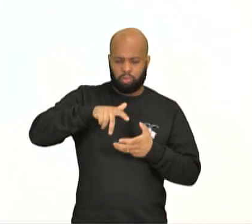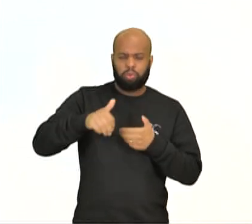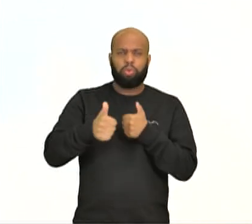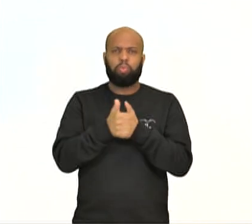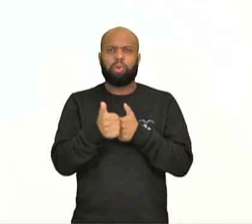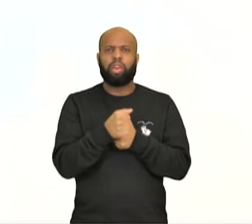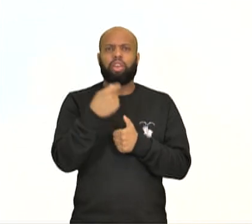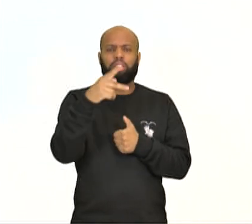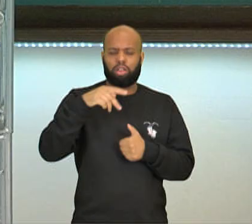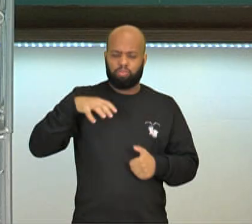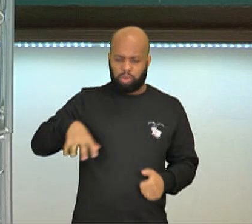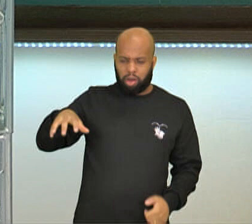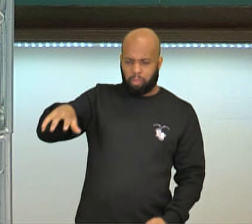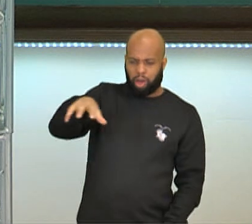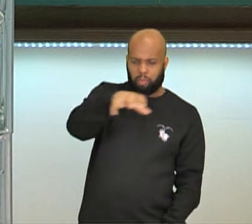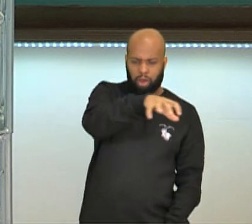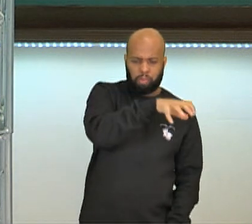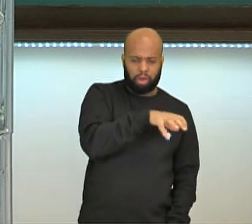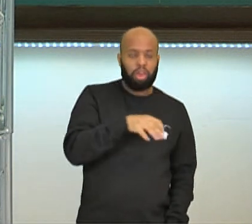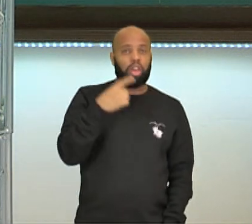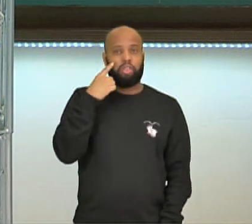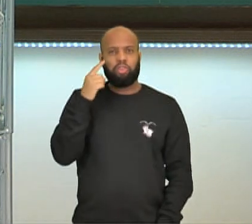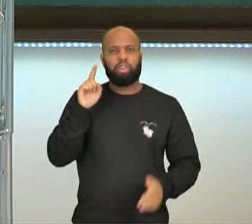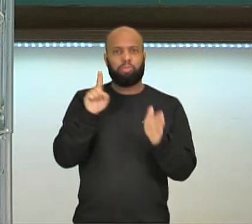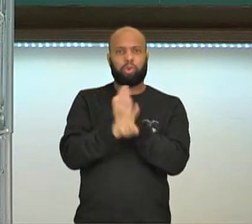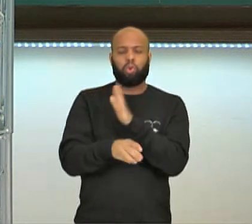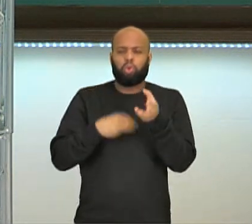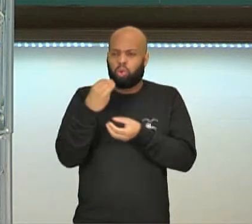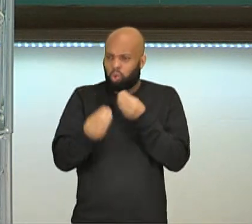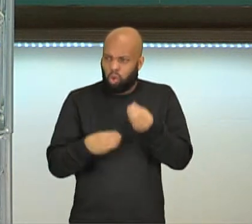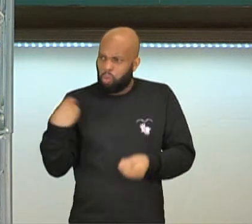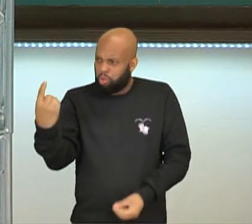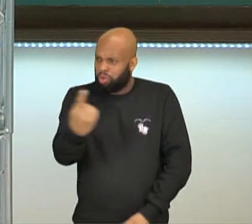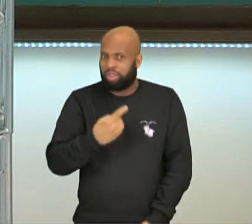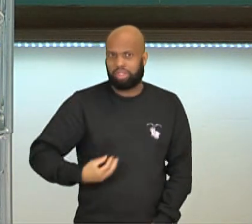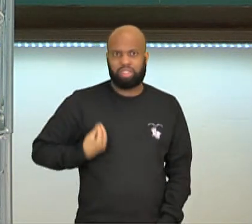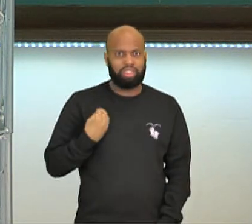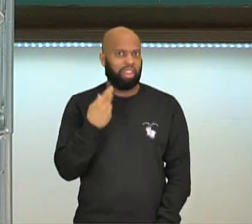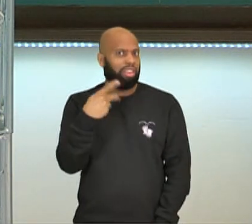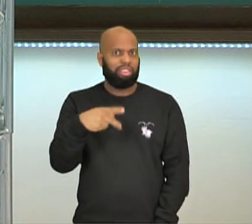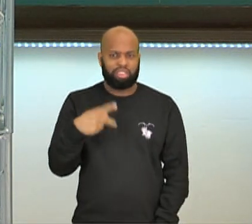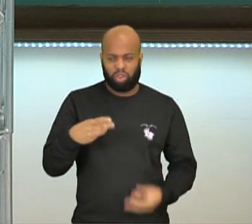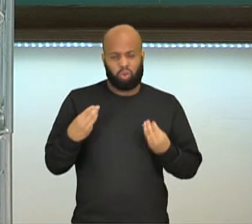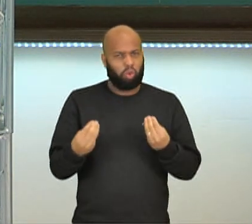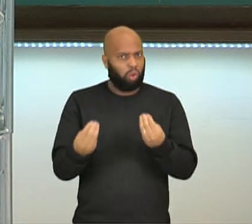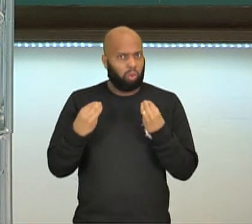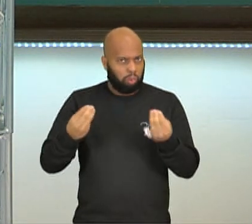bacana imaginarmos que uma das perguntas que nós fazemos, como viemos parar aqui, parece coisa de Raul Seixas, né?